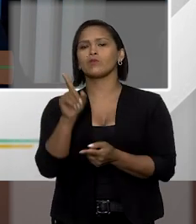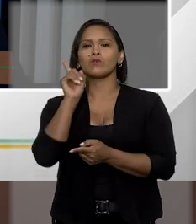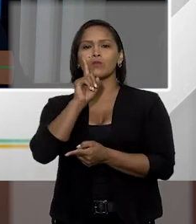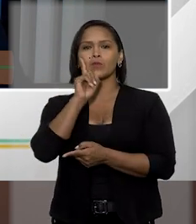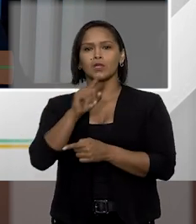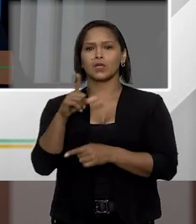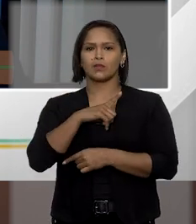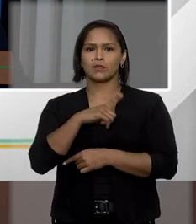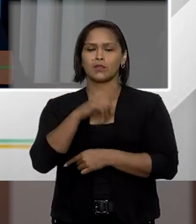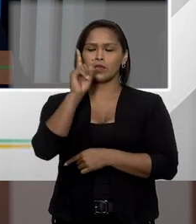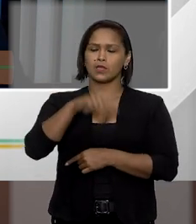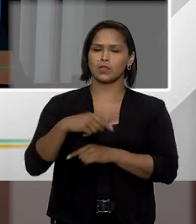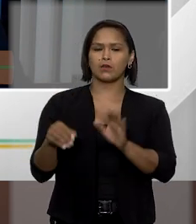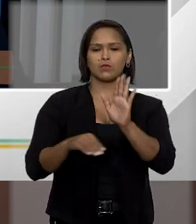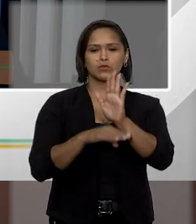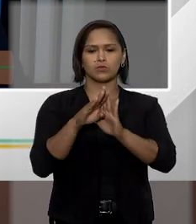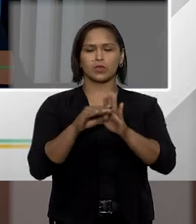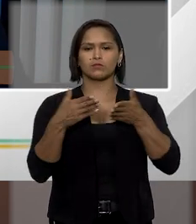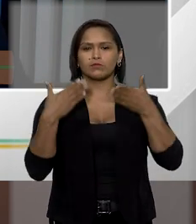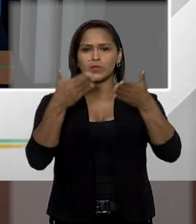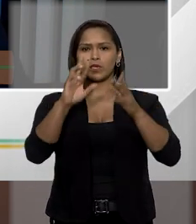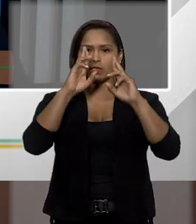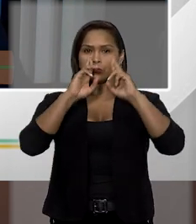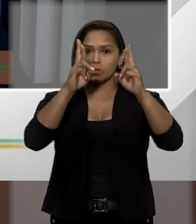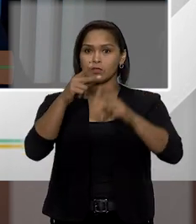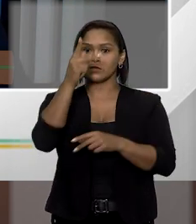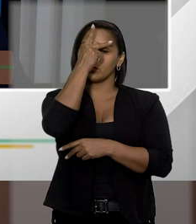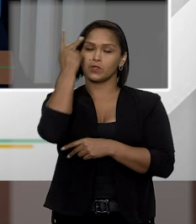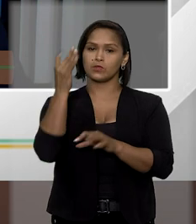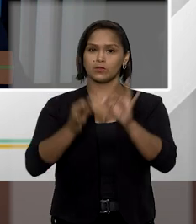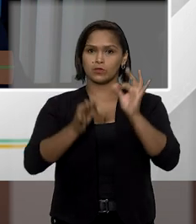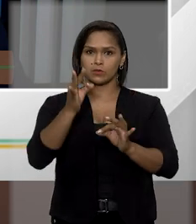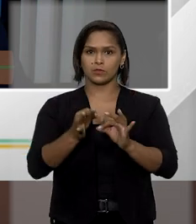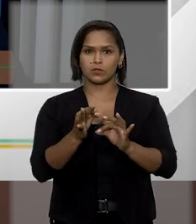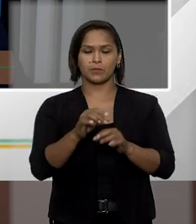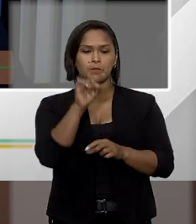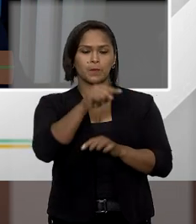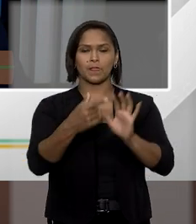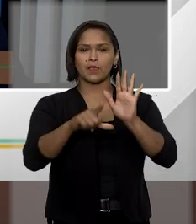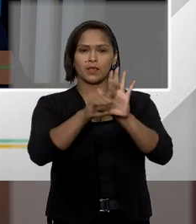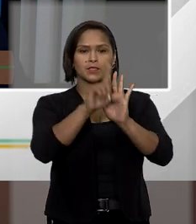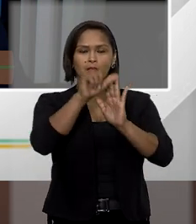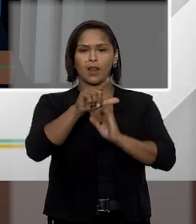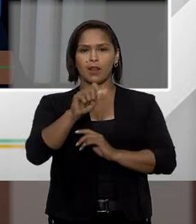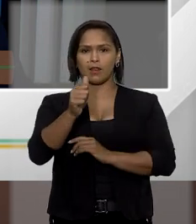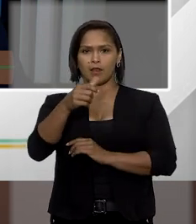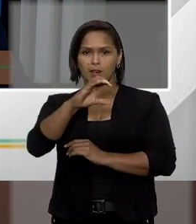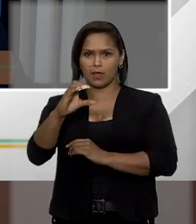legislação norte-americana, tendo como epicentro de responsabilidade as pessoas jurídicas. Esta lei, a